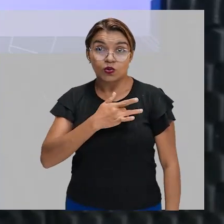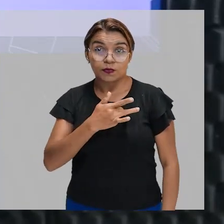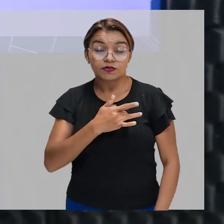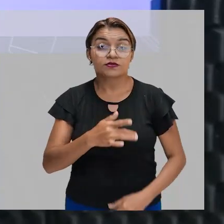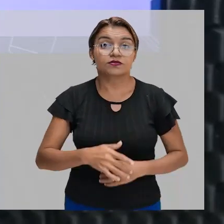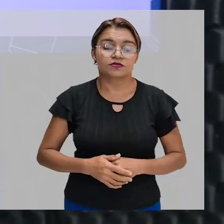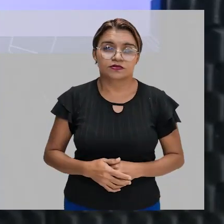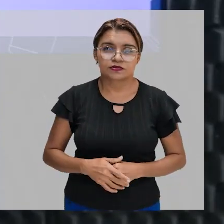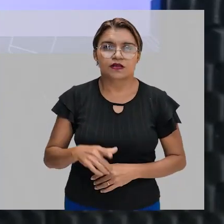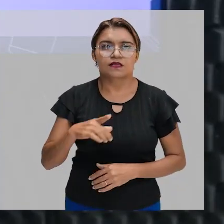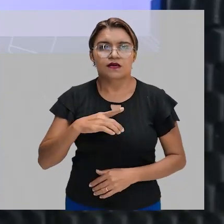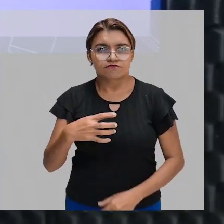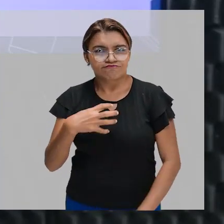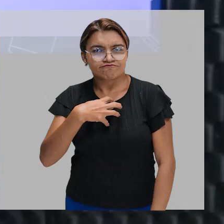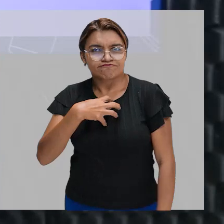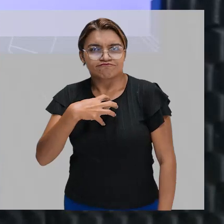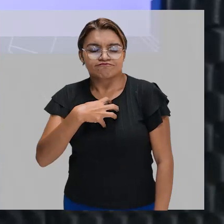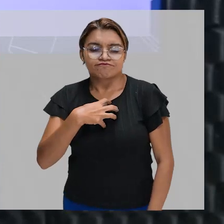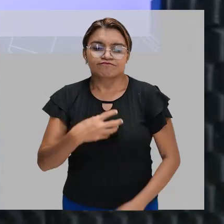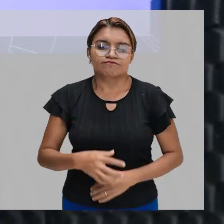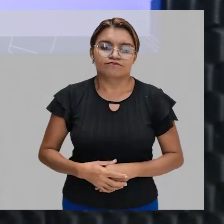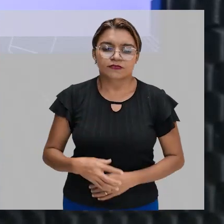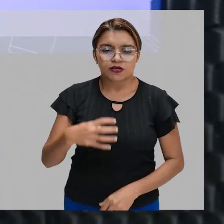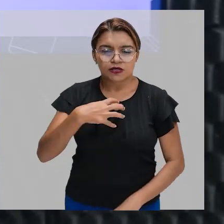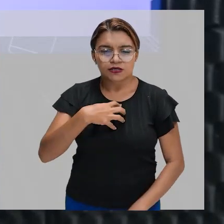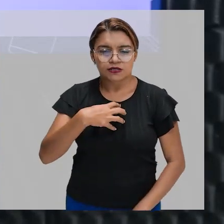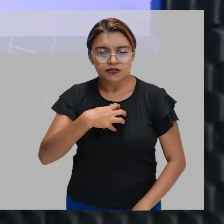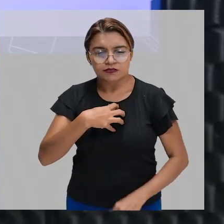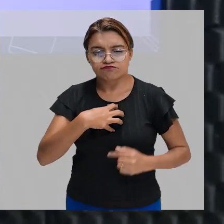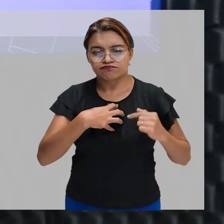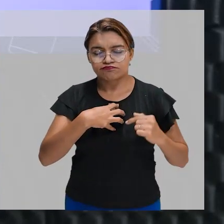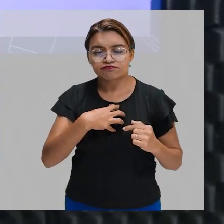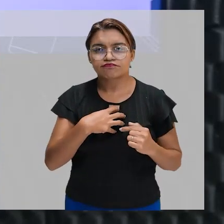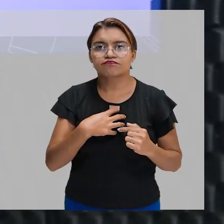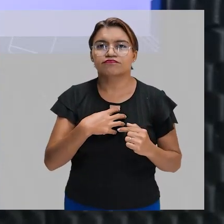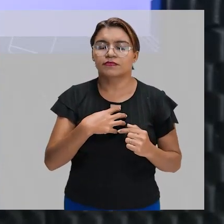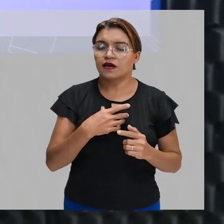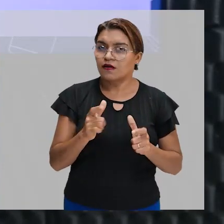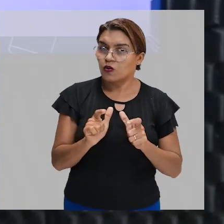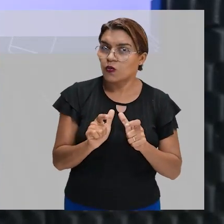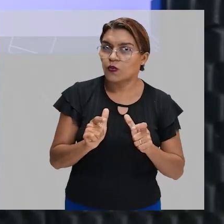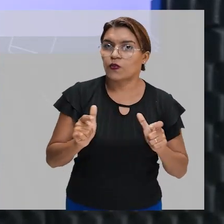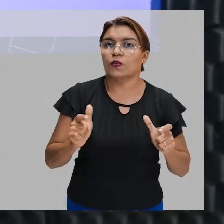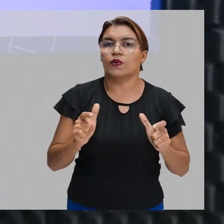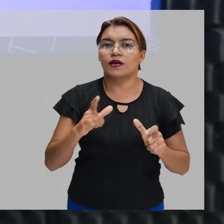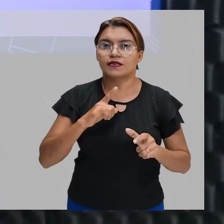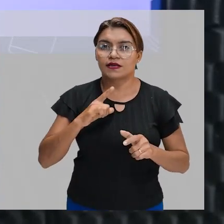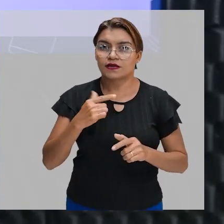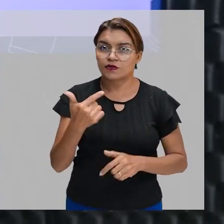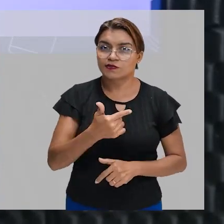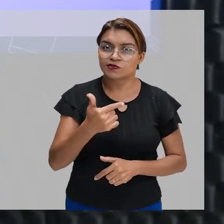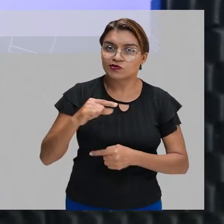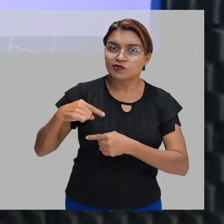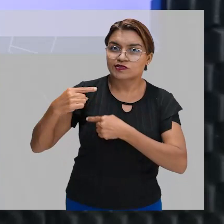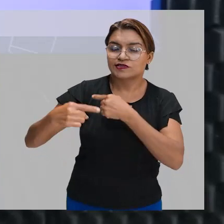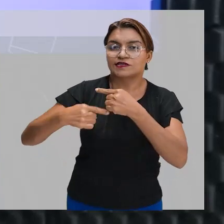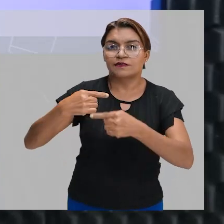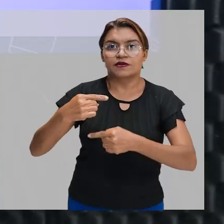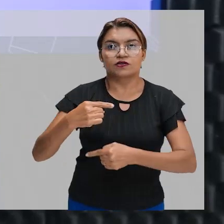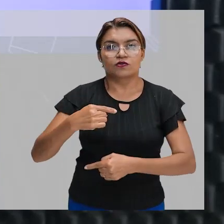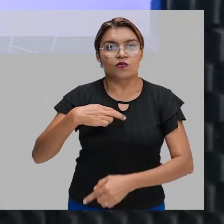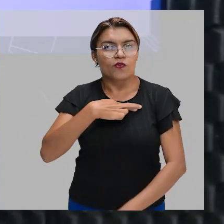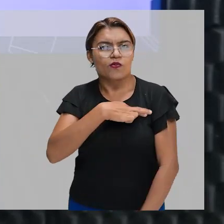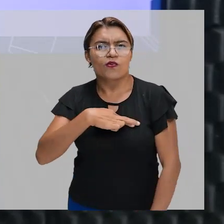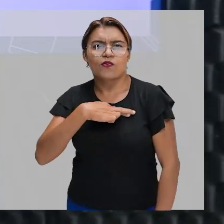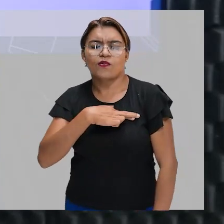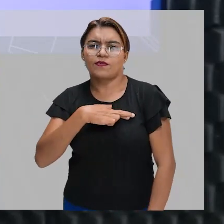muito sentimentalismo e esse sentimentalismo vai se vai ser tamanho que a gente tem uma segunda geração chamada Ultra romântica muito